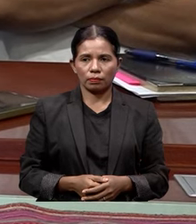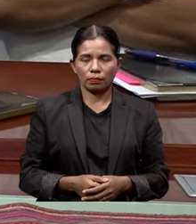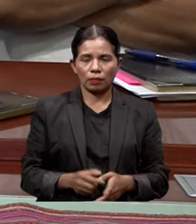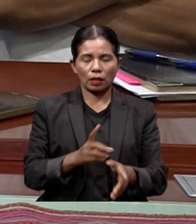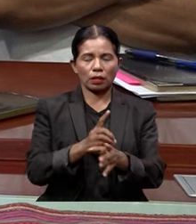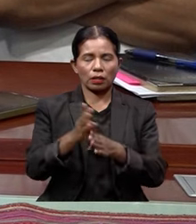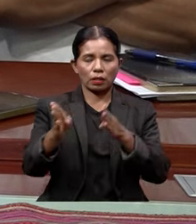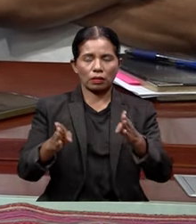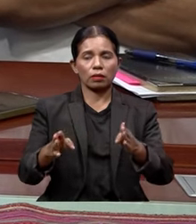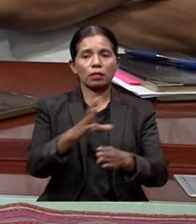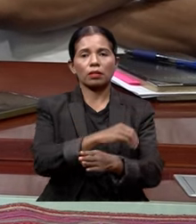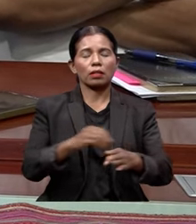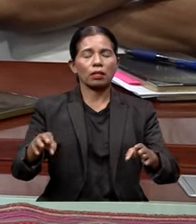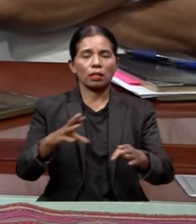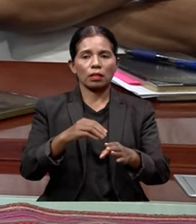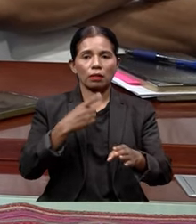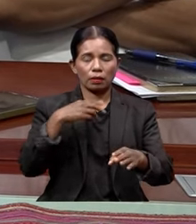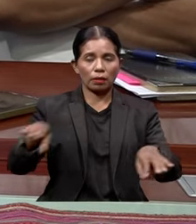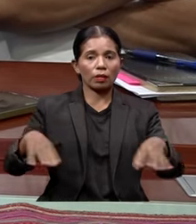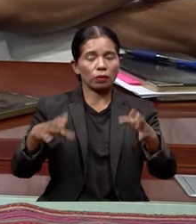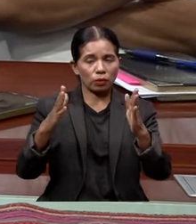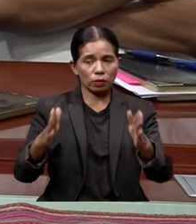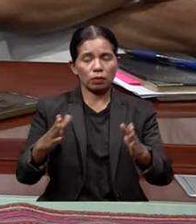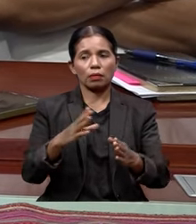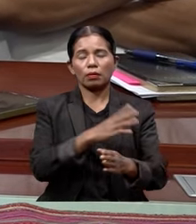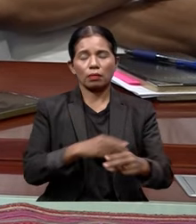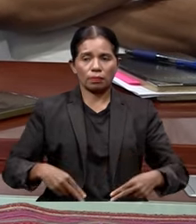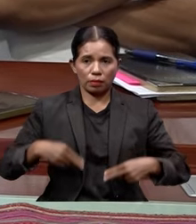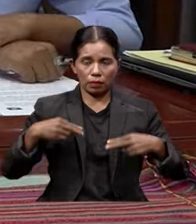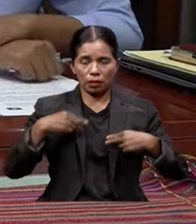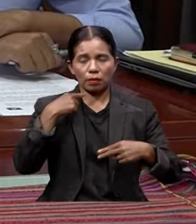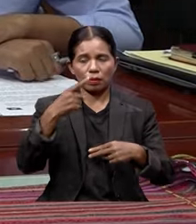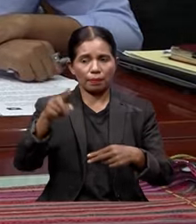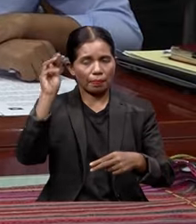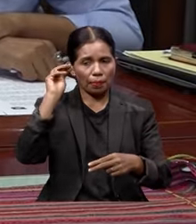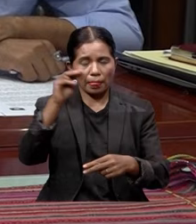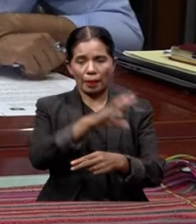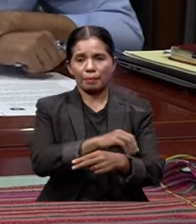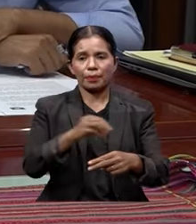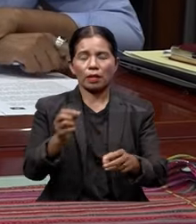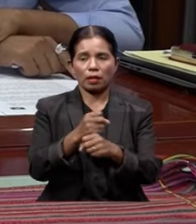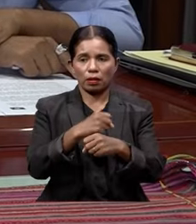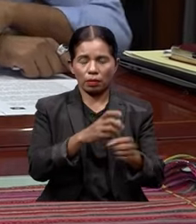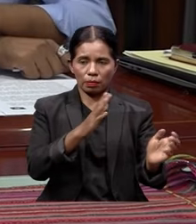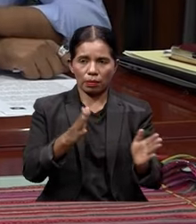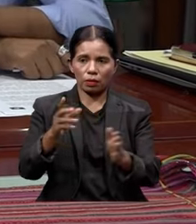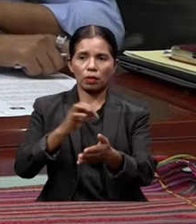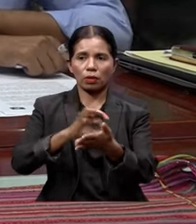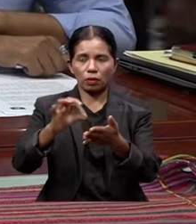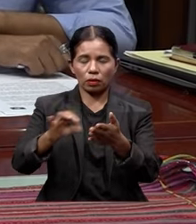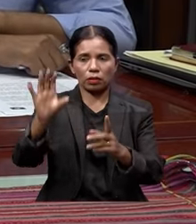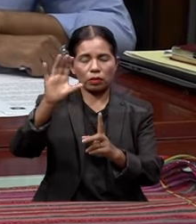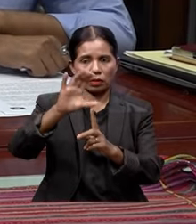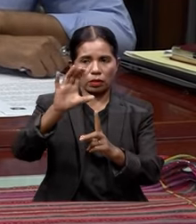Diretora Recursos Humanos Ministério de Educação, Anita Tavares, Ateten, parte Direção Recursos Humanos, Halona processo contagem para cargo